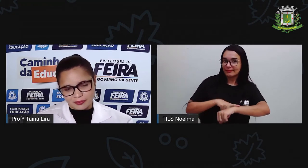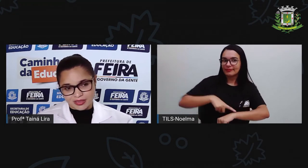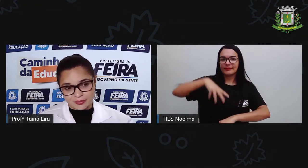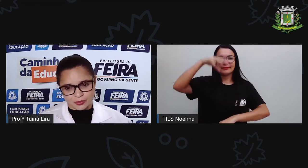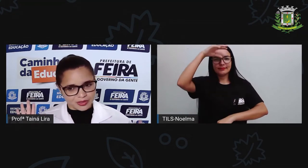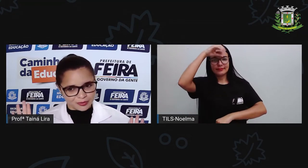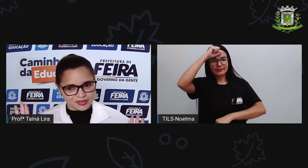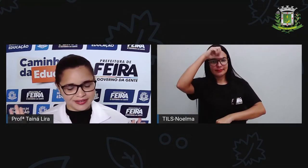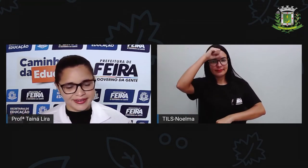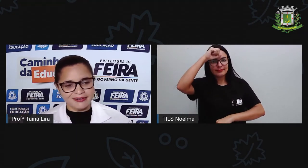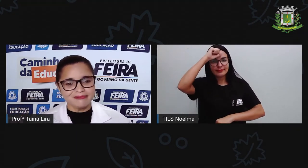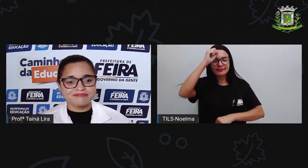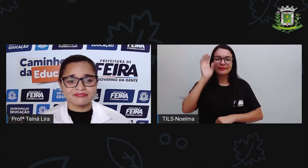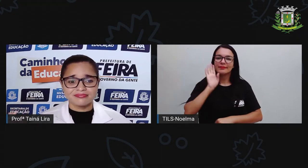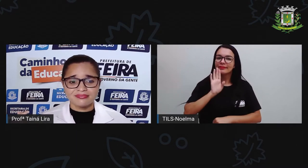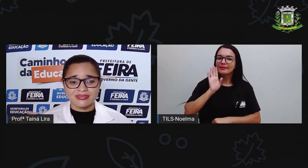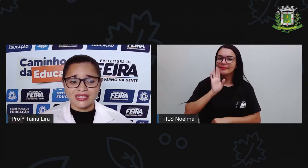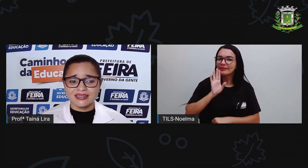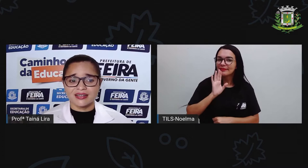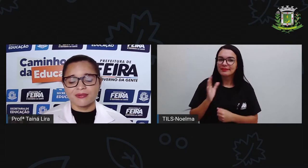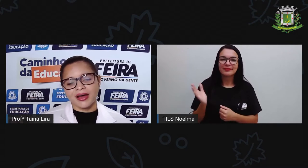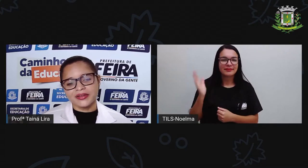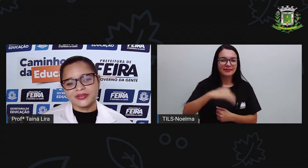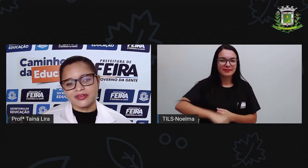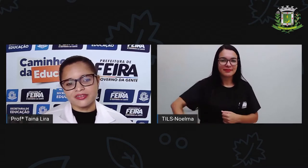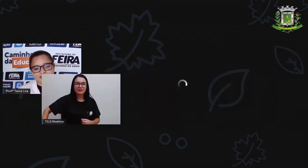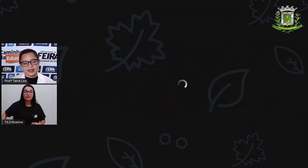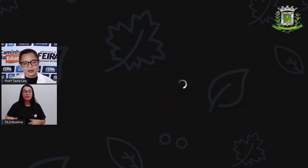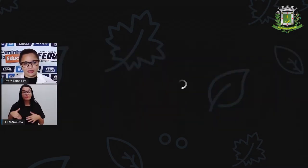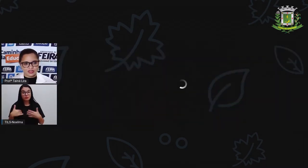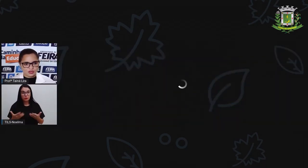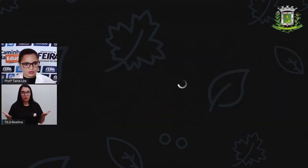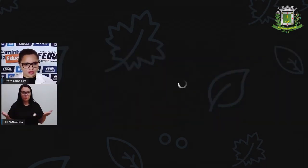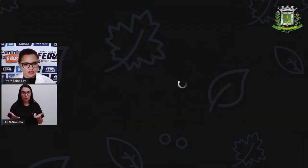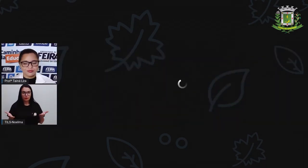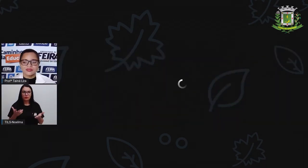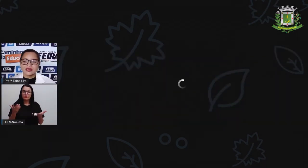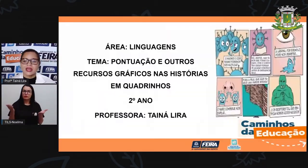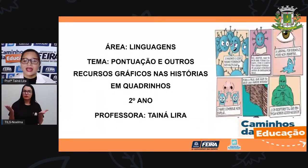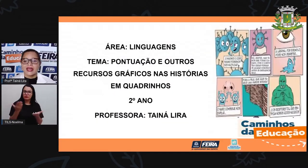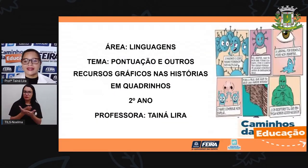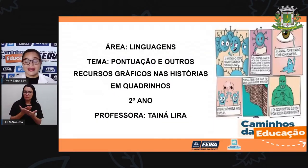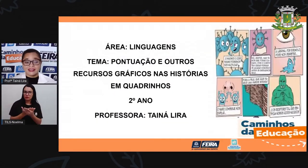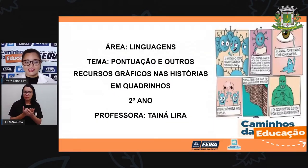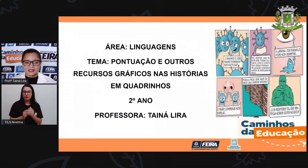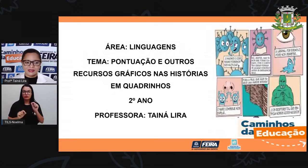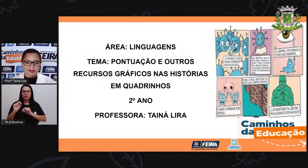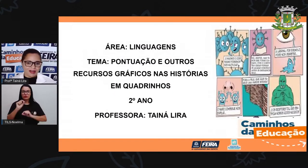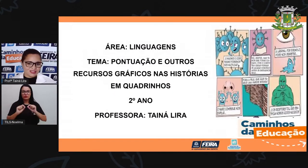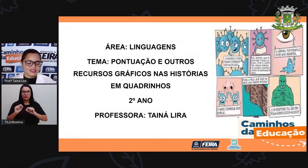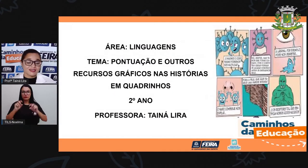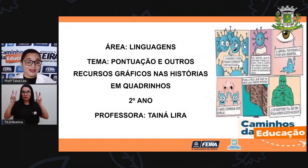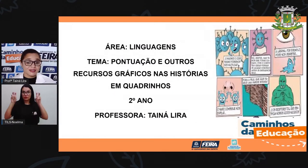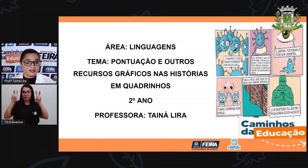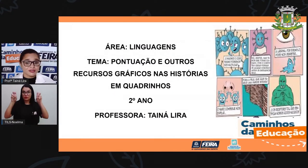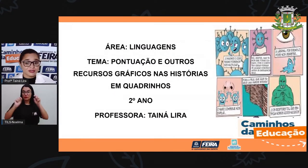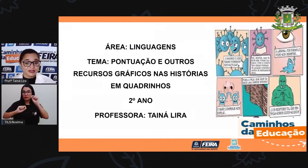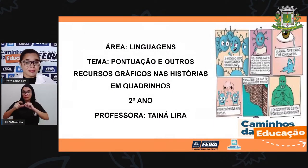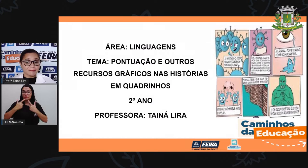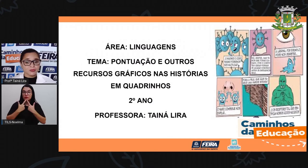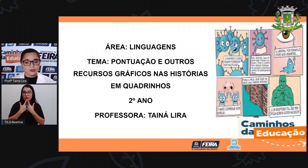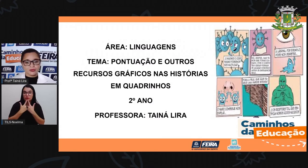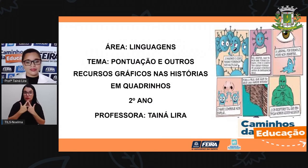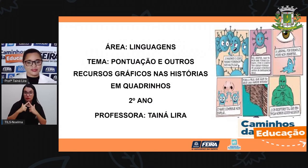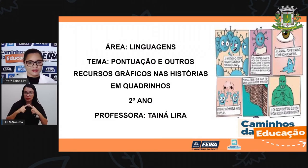para a gente aprender muita coisa legal. Então, a nossa aula de hoje é na área de linguagens, E o nosso